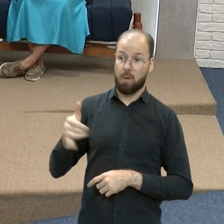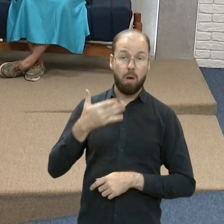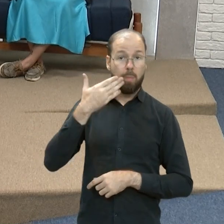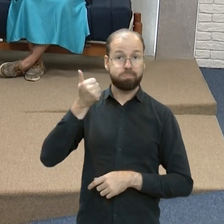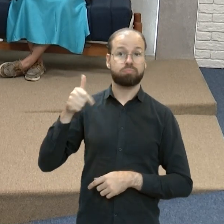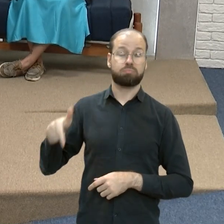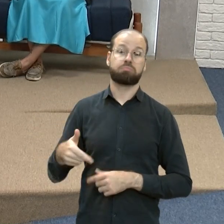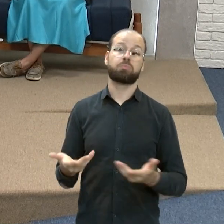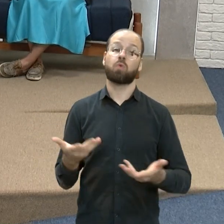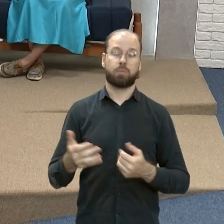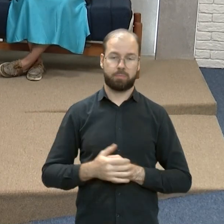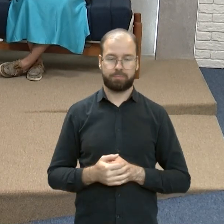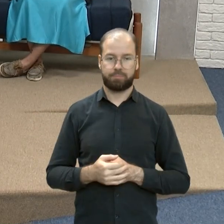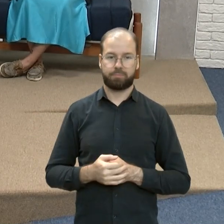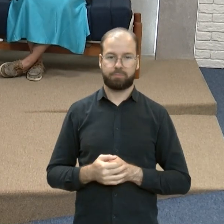dela, né?